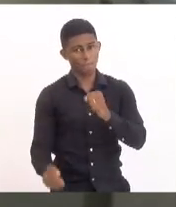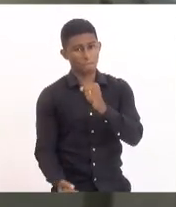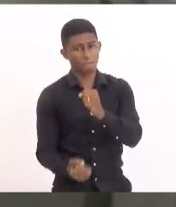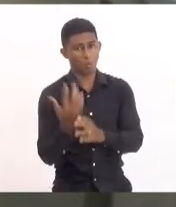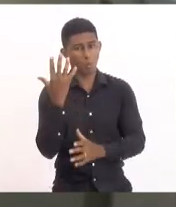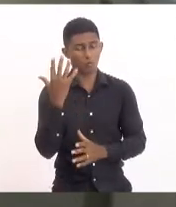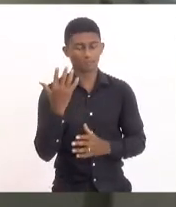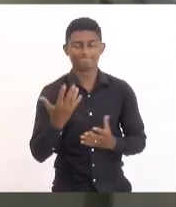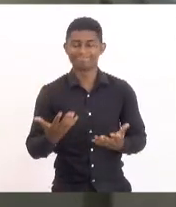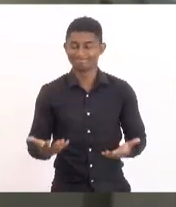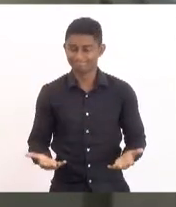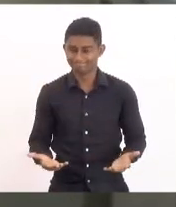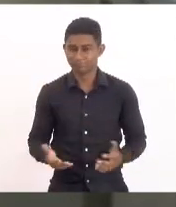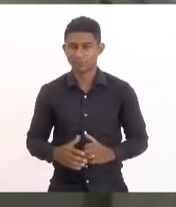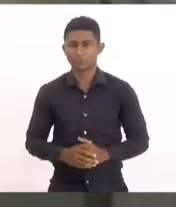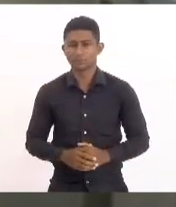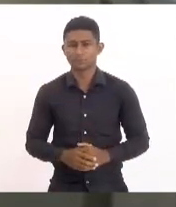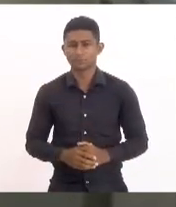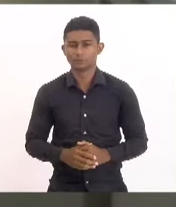Então, senhor presidente,